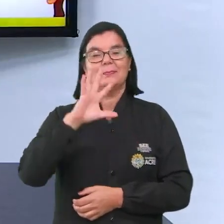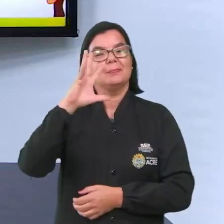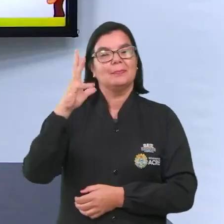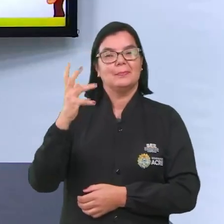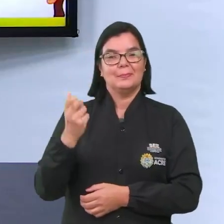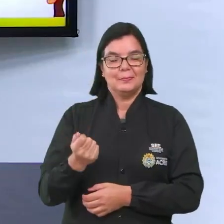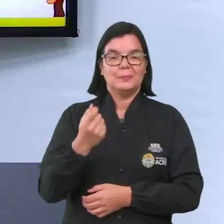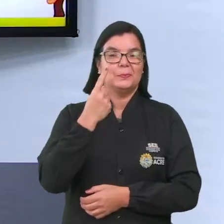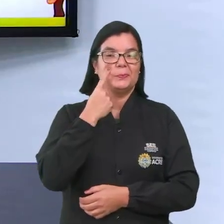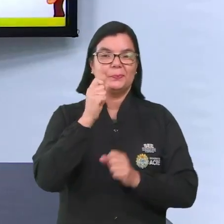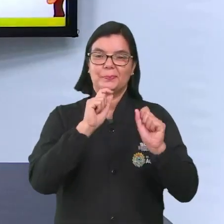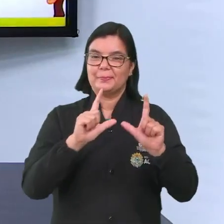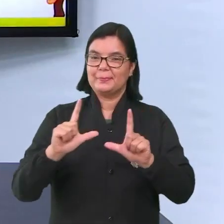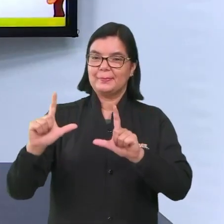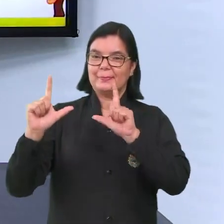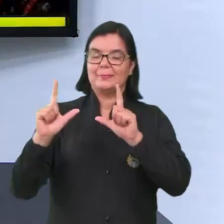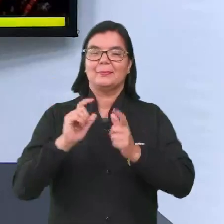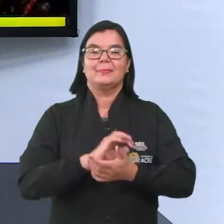africana. Olha aí na tela.